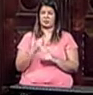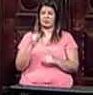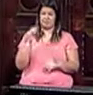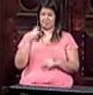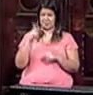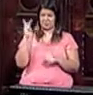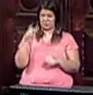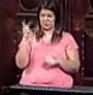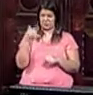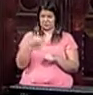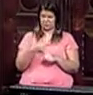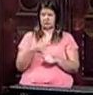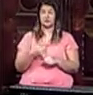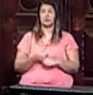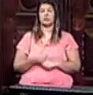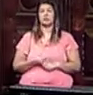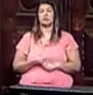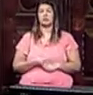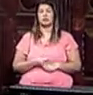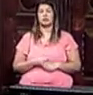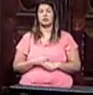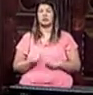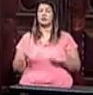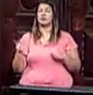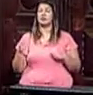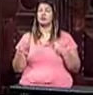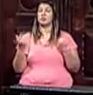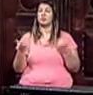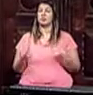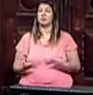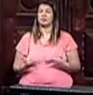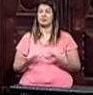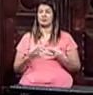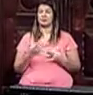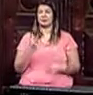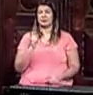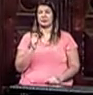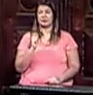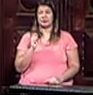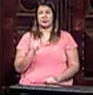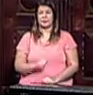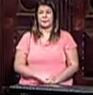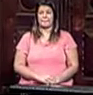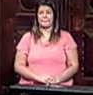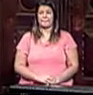Petróleo e eles penduraram lá